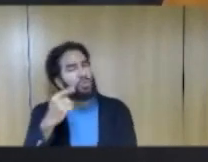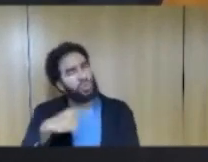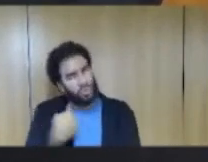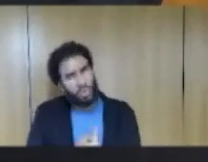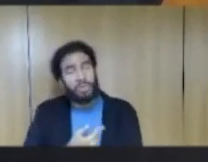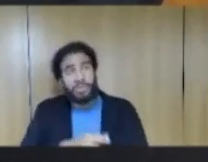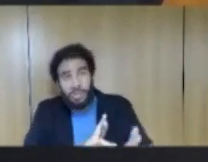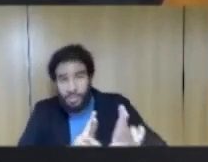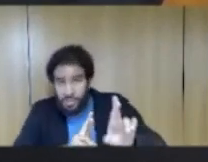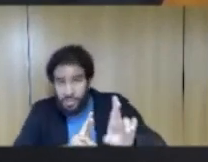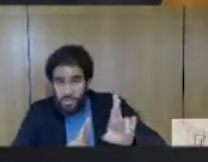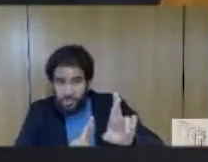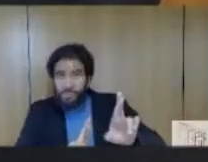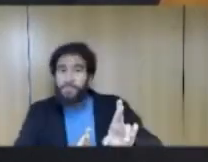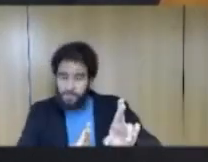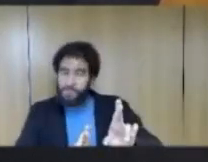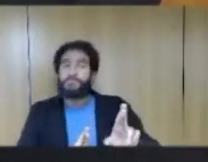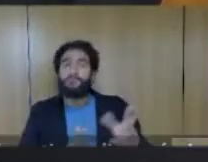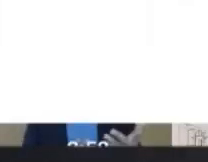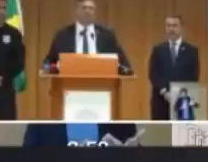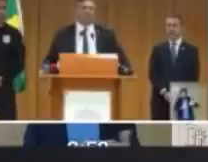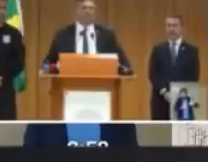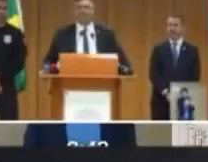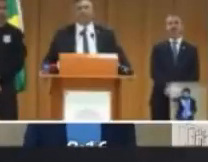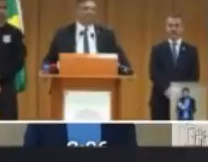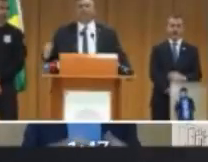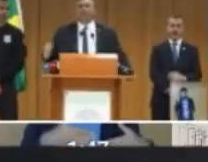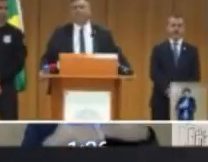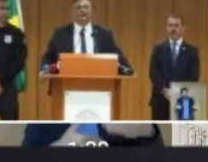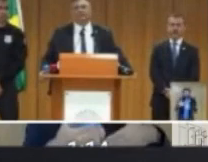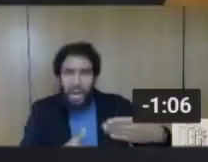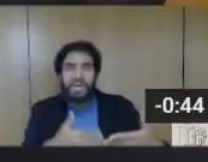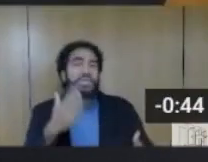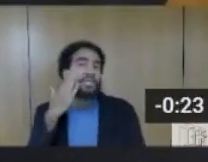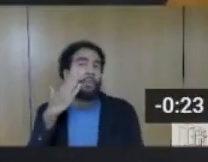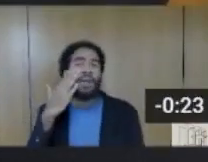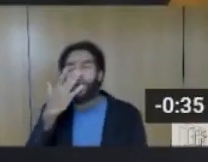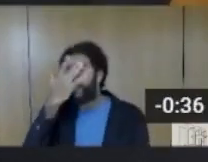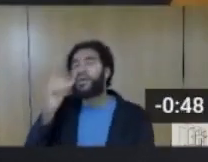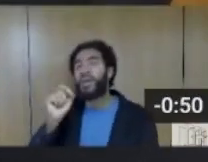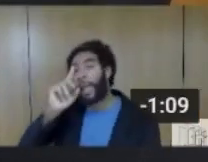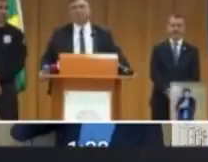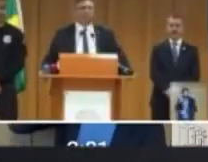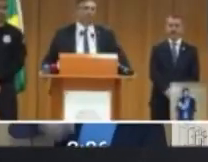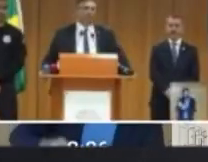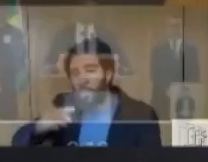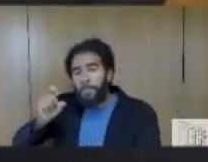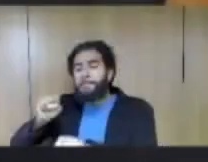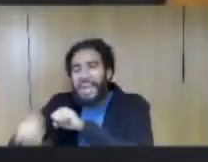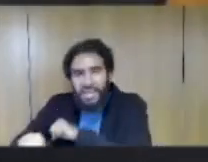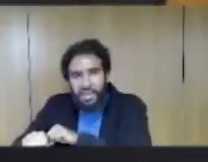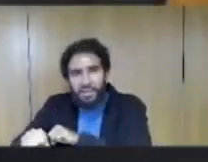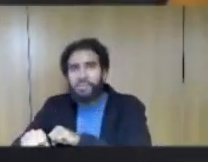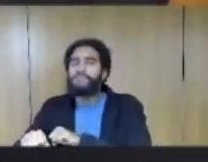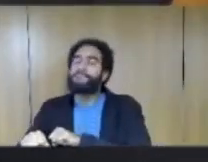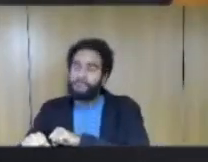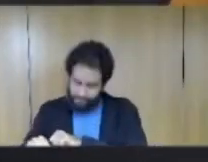a esperança Como é o nome da operação que conduzirá os mandantes e isso é